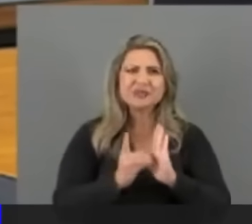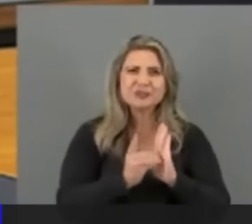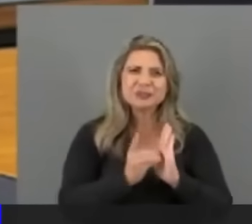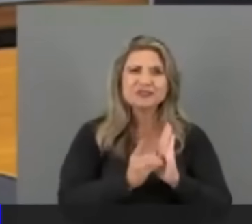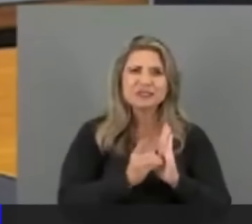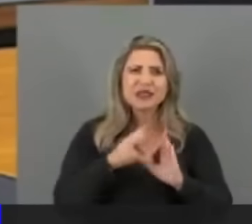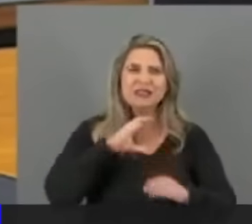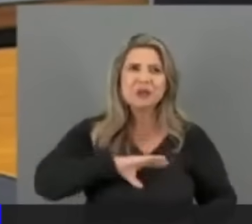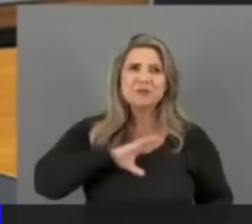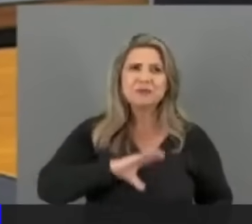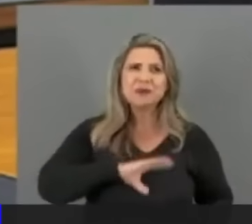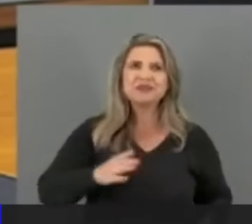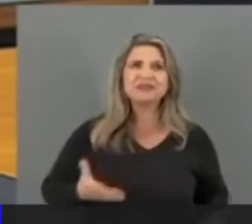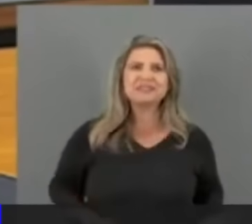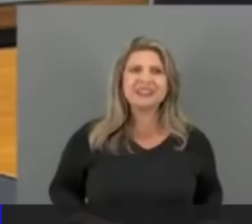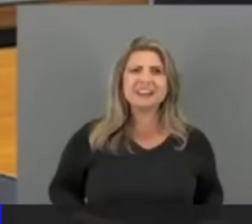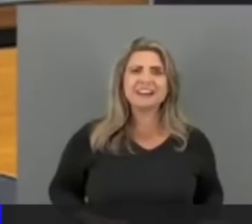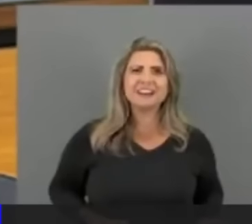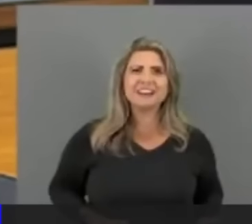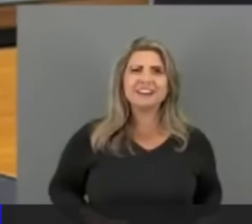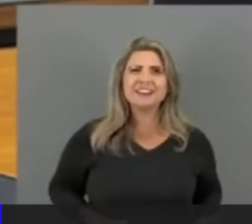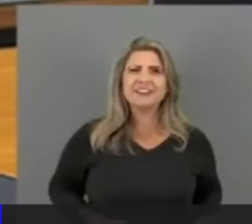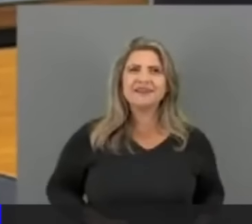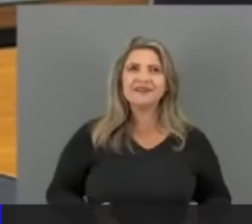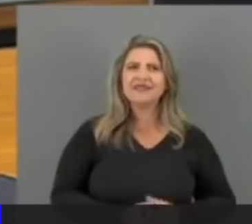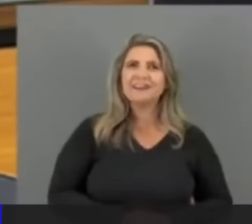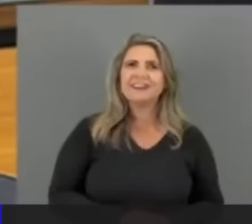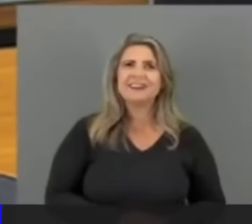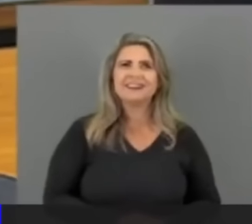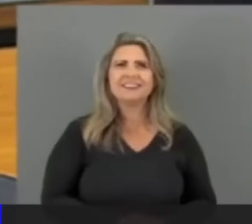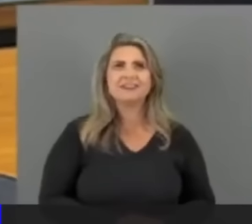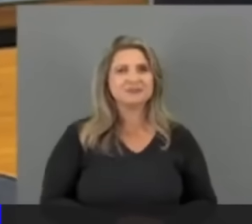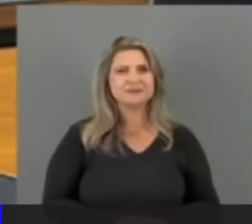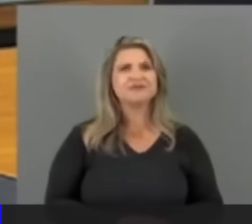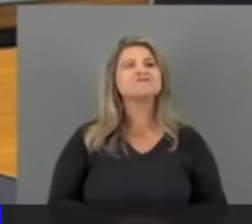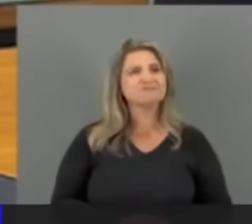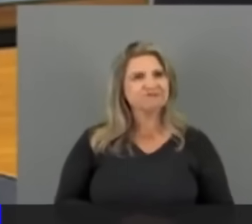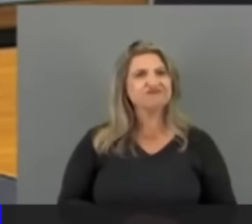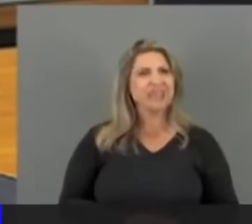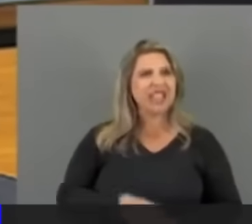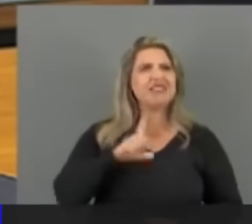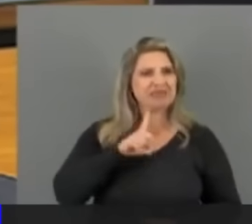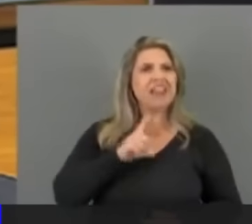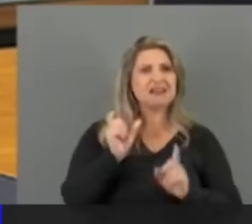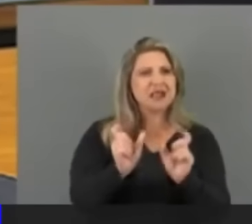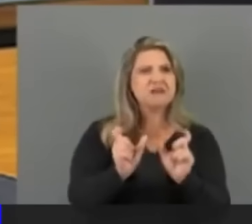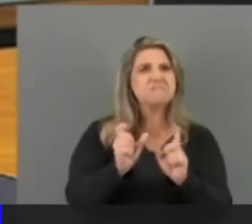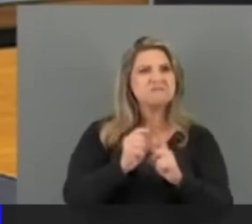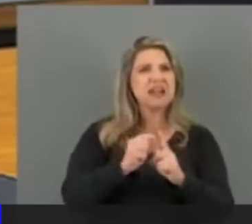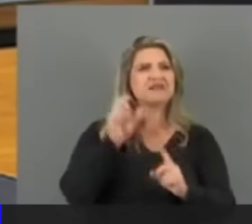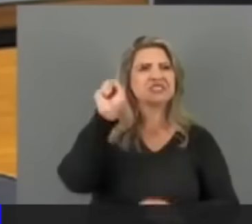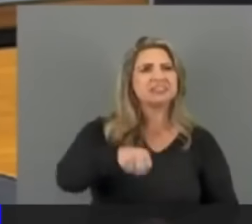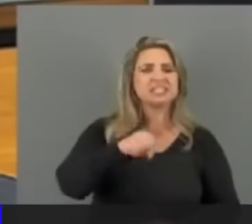portuguesa, o vocábulo ortográfico da língua portuguesa. Soldada existe. E se as Forças